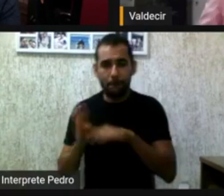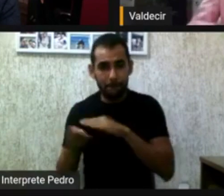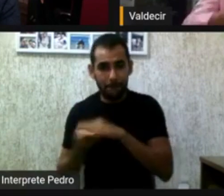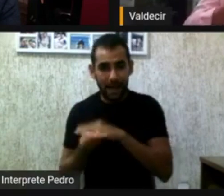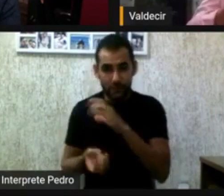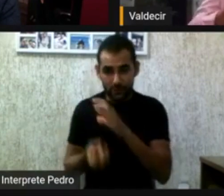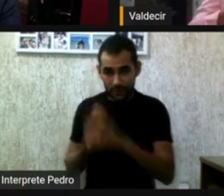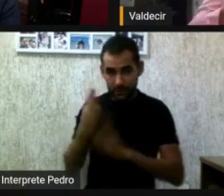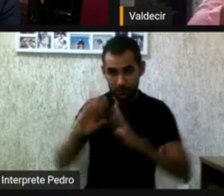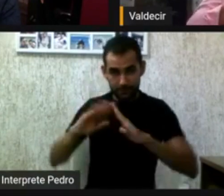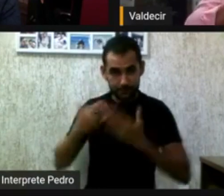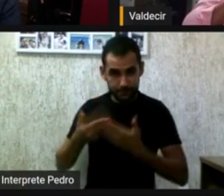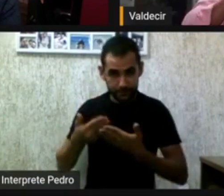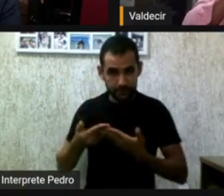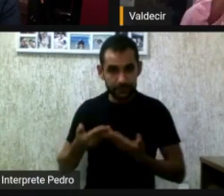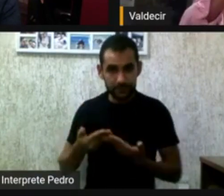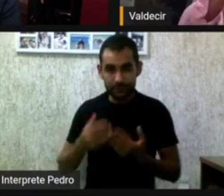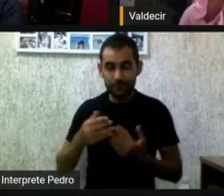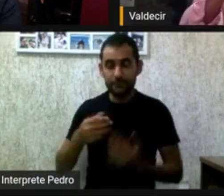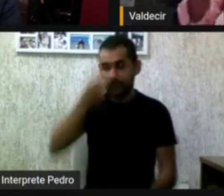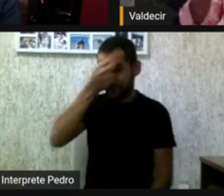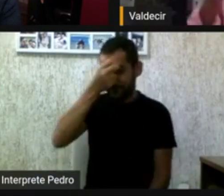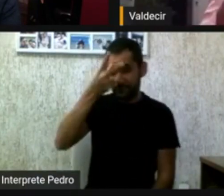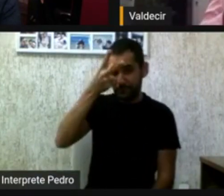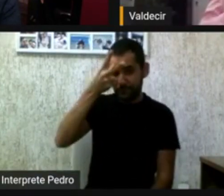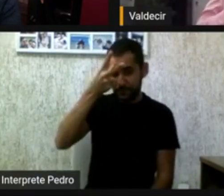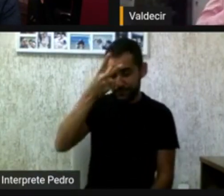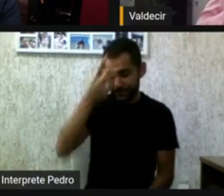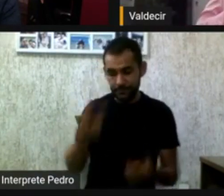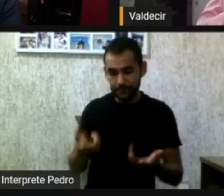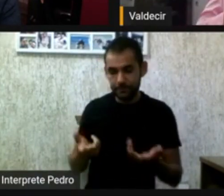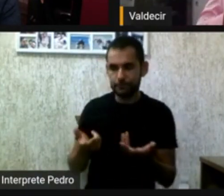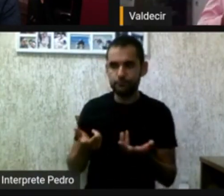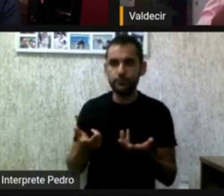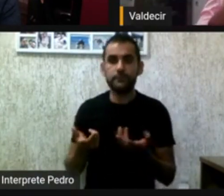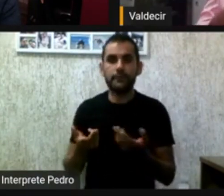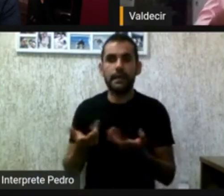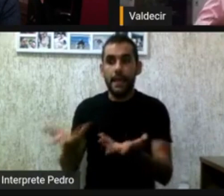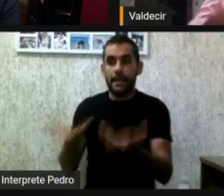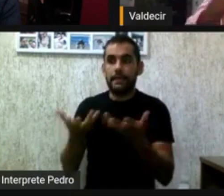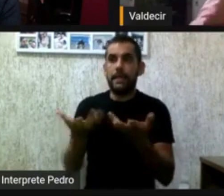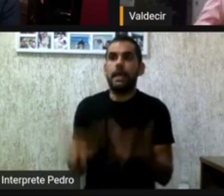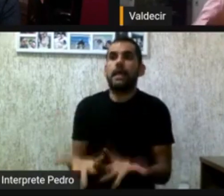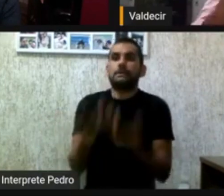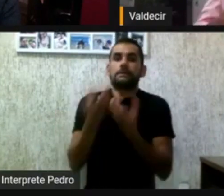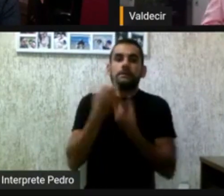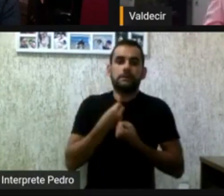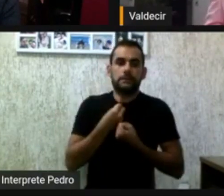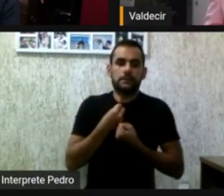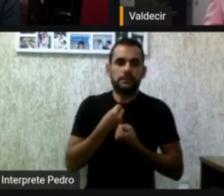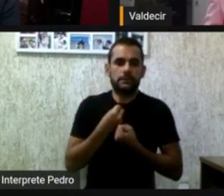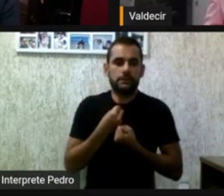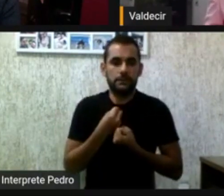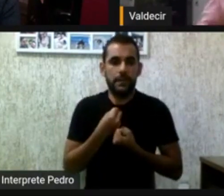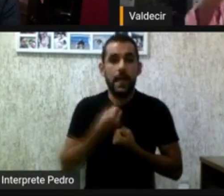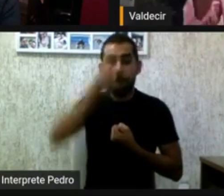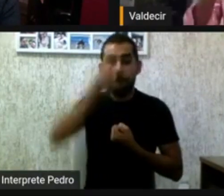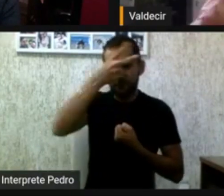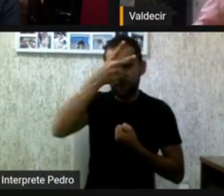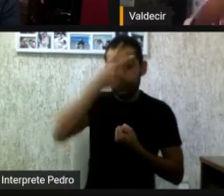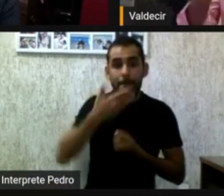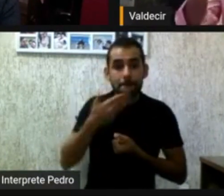creches. Não tem que a prefeitura não tem que querer essas creches para ela. E sai muito mais em conta para a